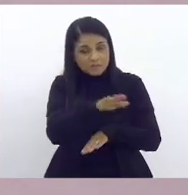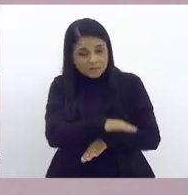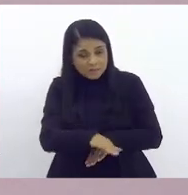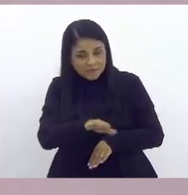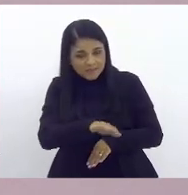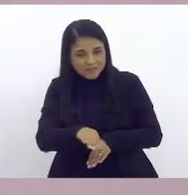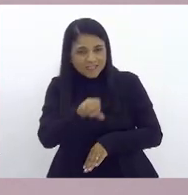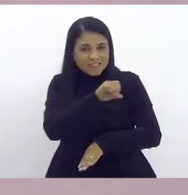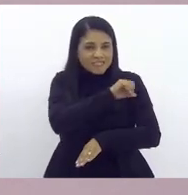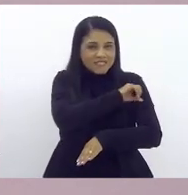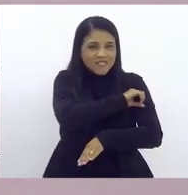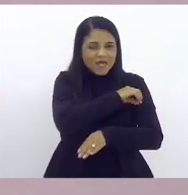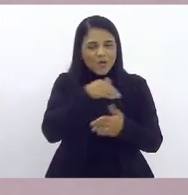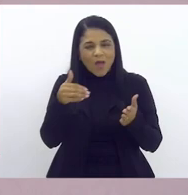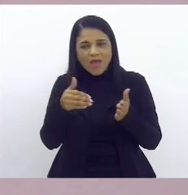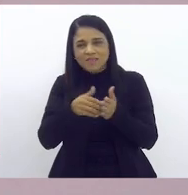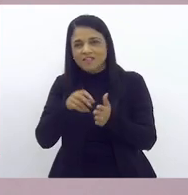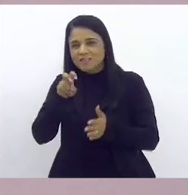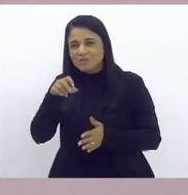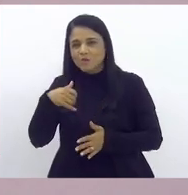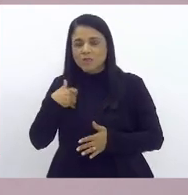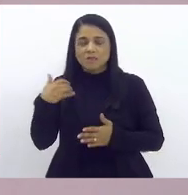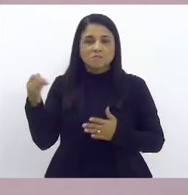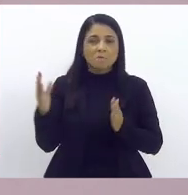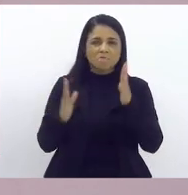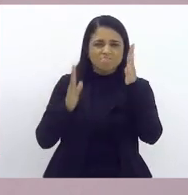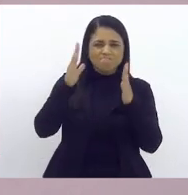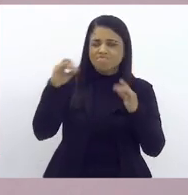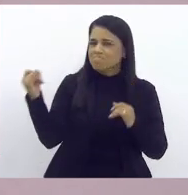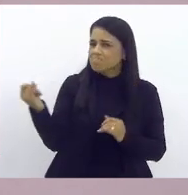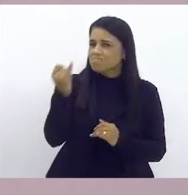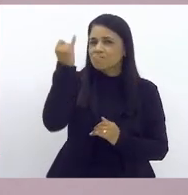é a fase mais importante do desenvolvimento humano.